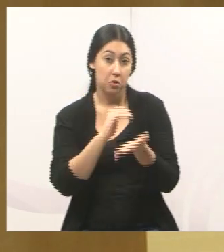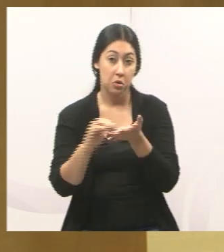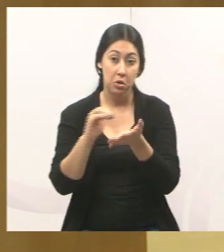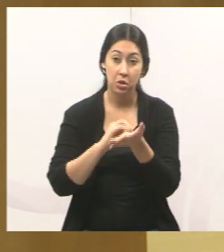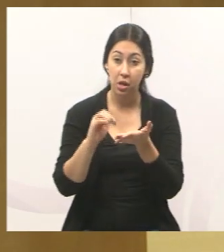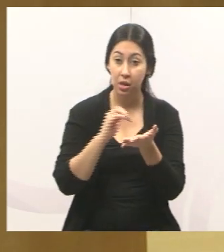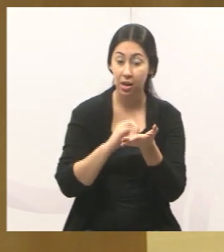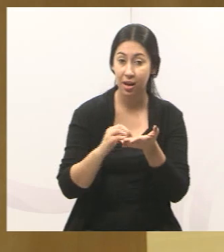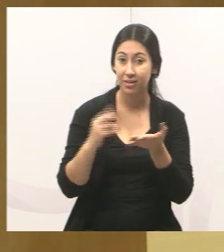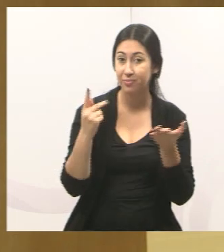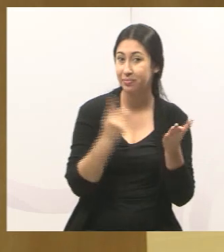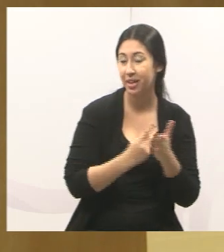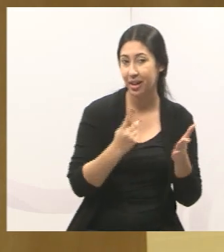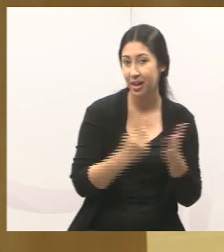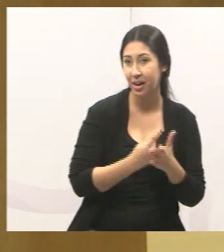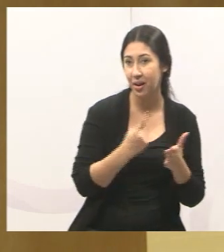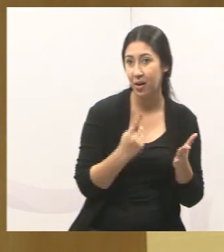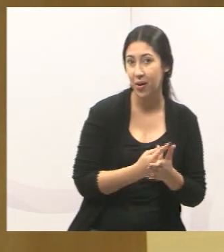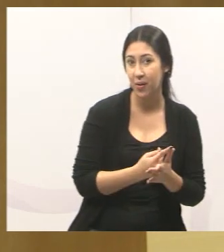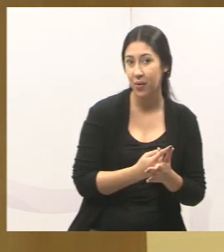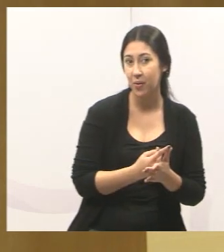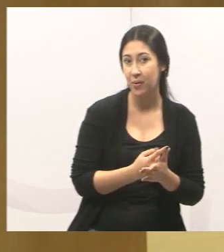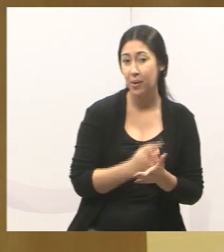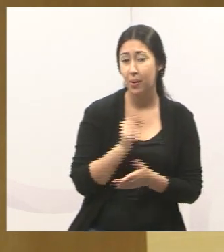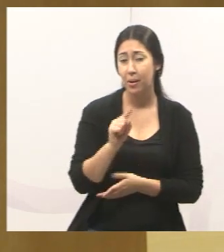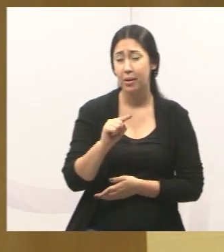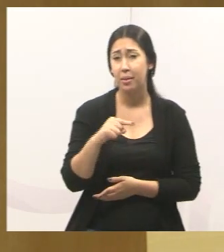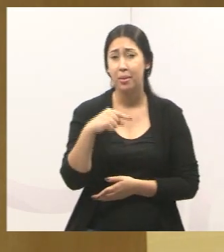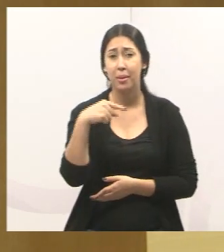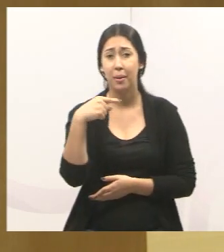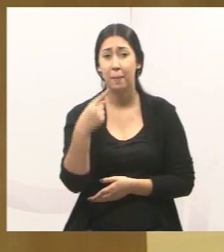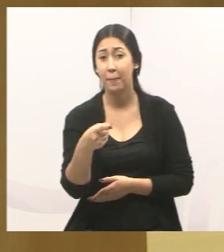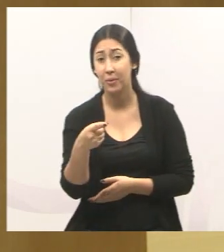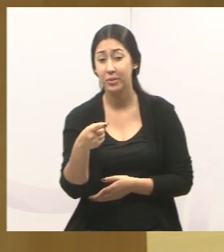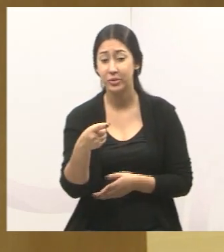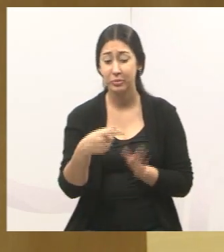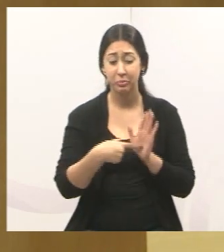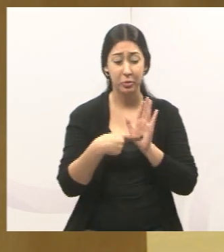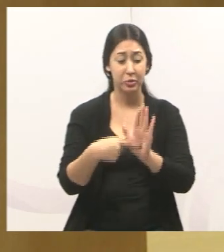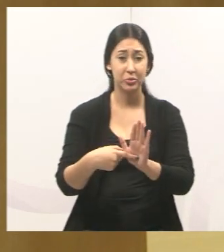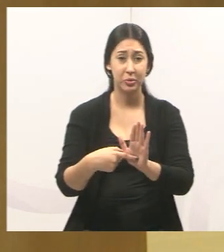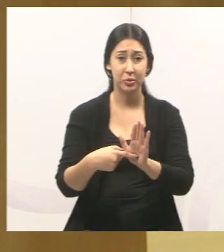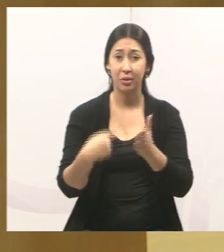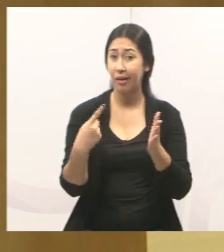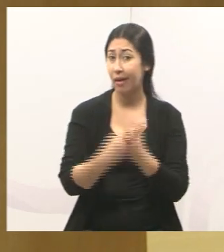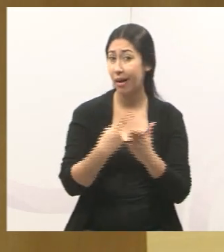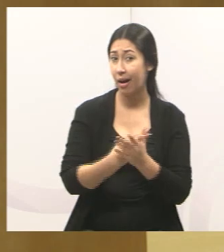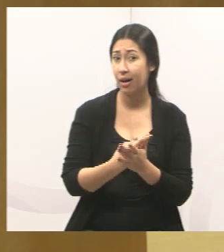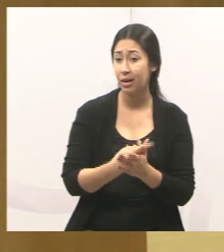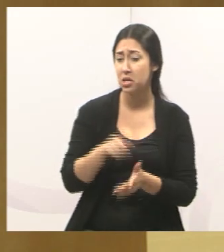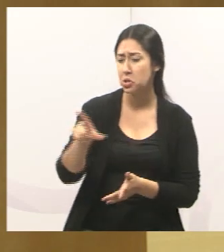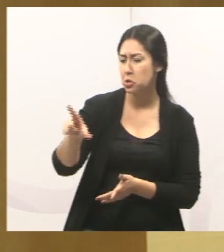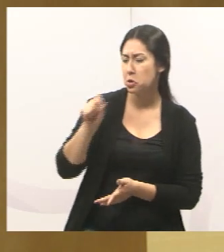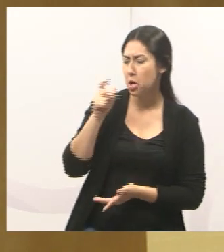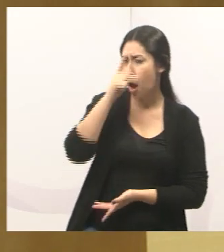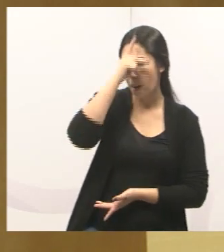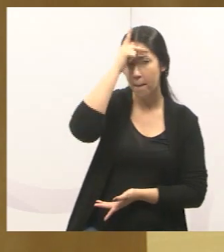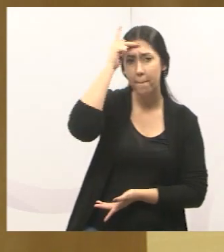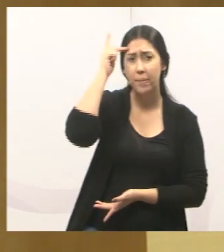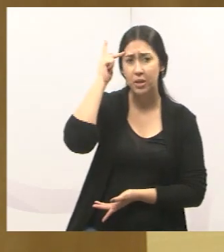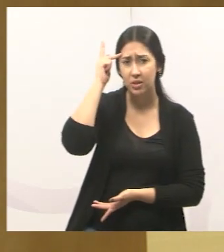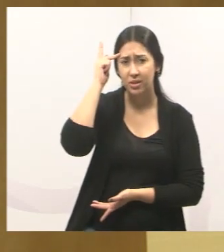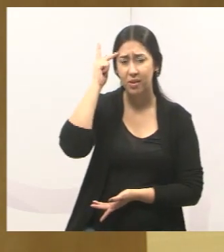errou no processo, se lá na ponta não foi realmente colocada uma pessoa não só de confiança, uma pessoa